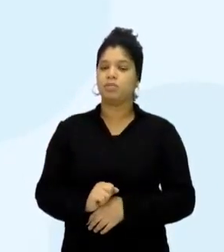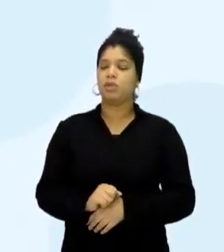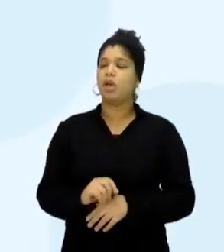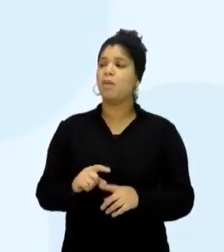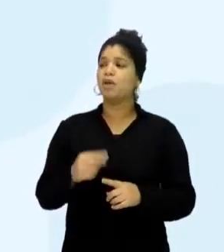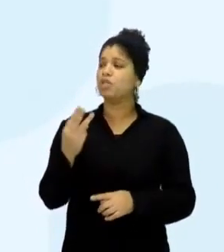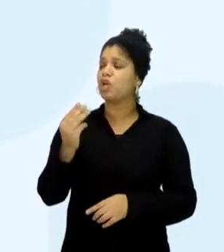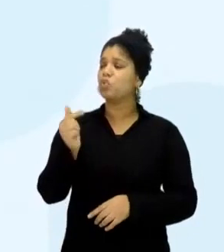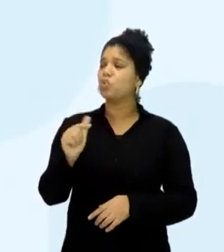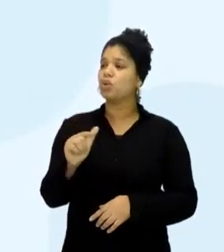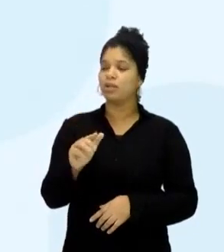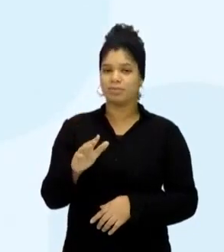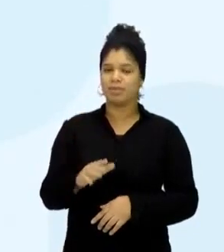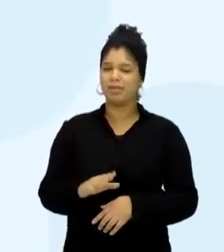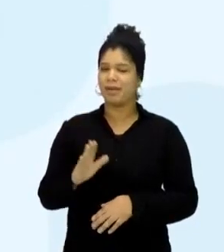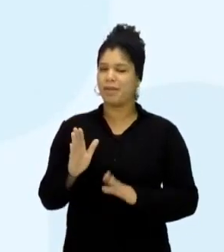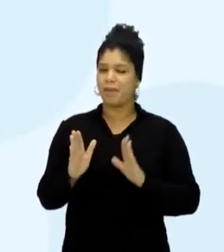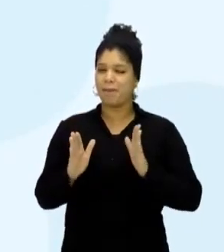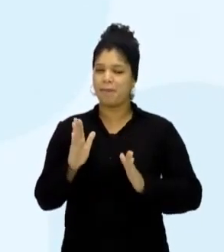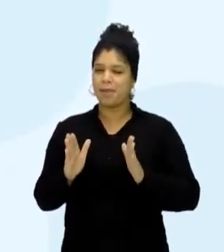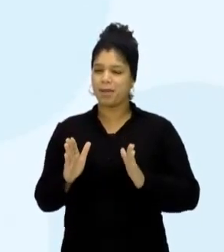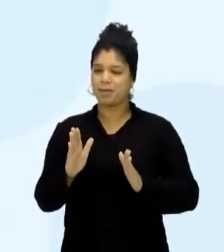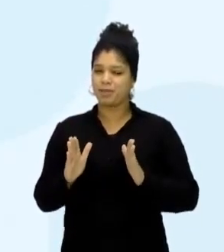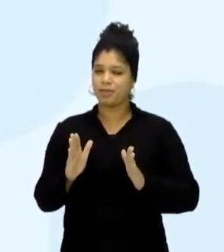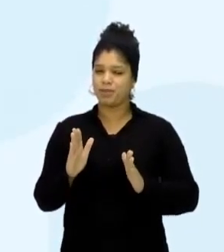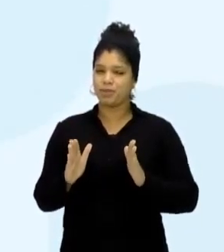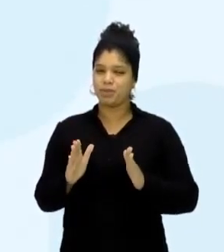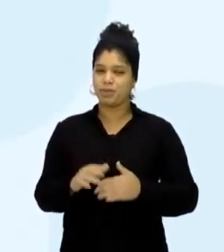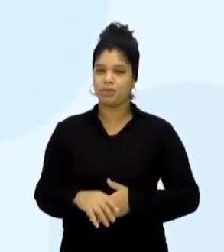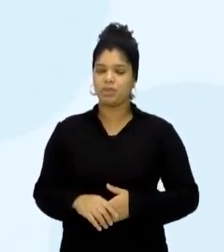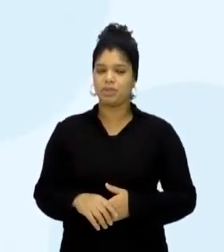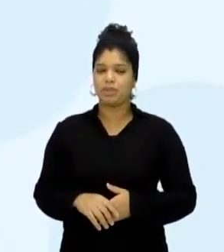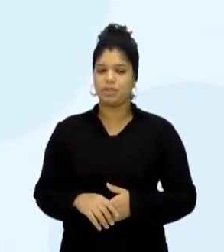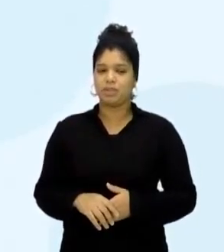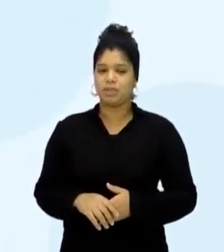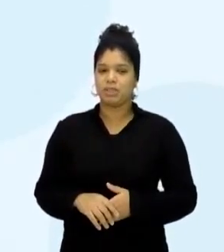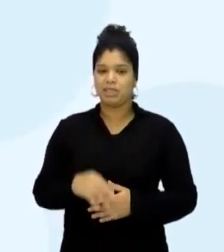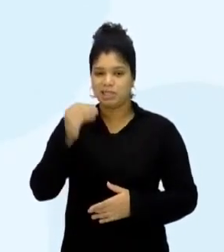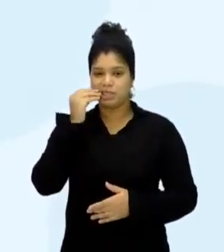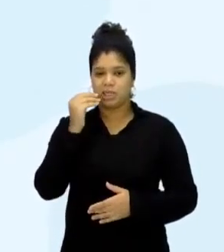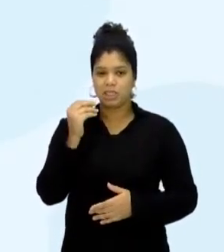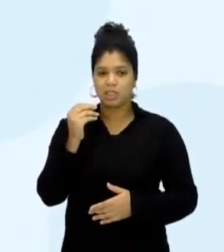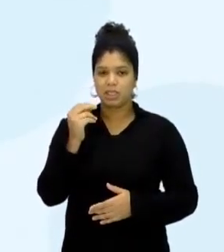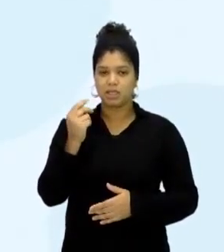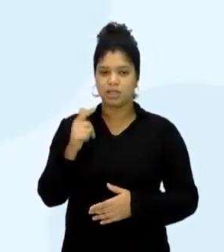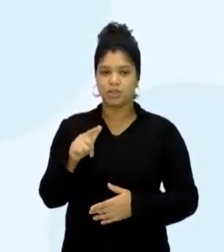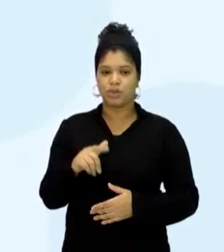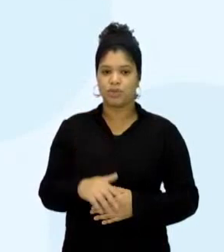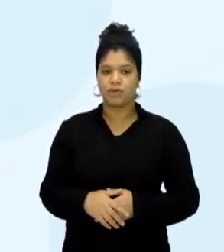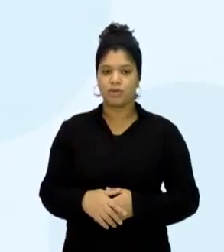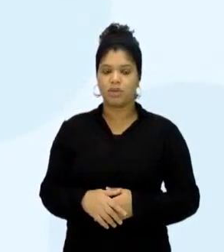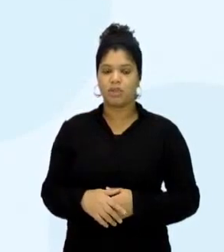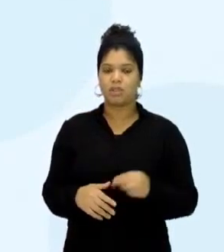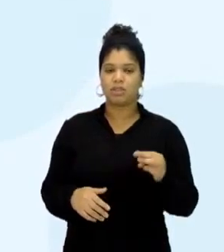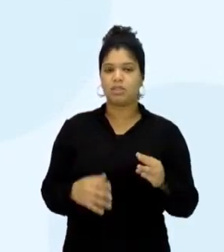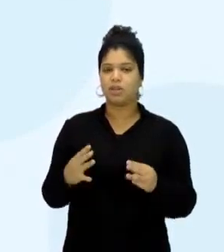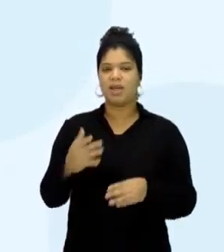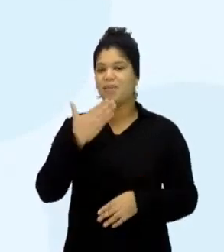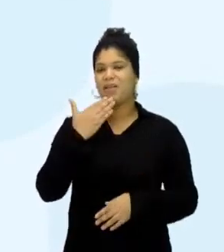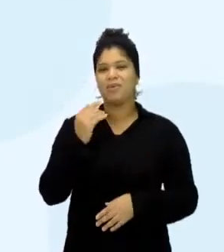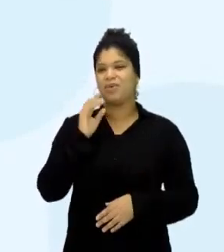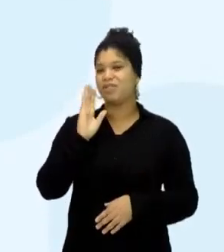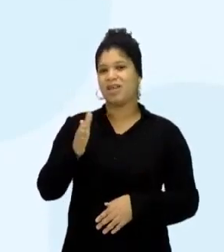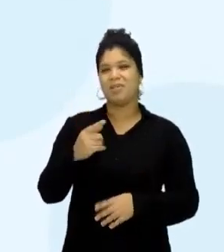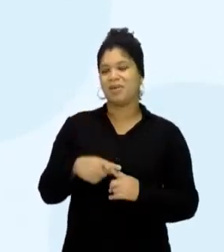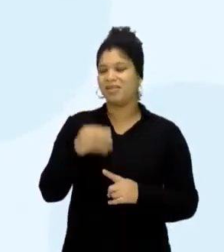tem o 3. Ah, o 3 está entre o... Meu Deus, hoje a lousa não quer me ajudar. Ele está entre o 3 e o 4. Eu acho que eu vou mostrar direto, viu,